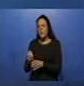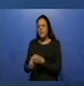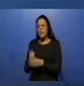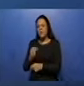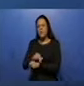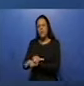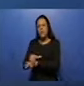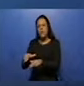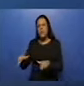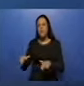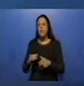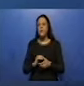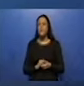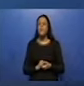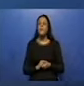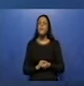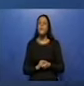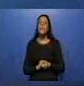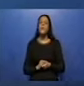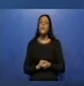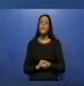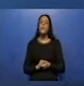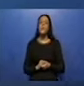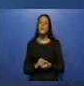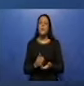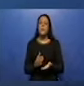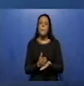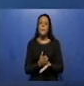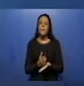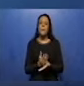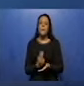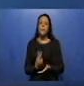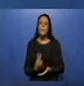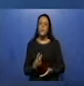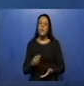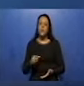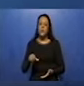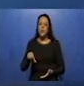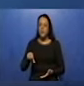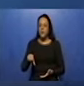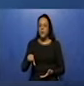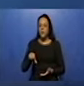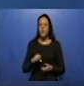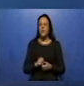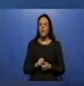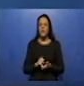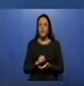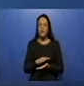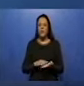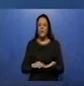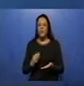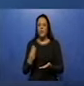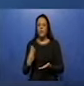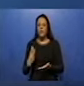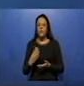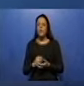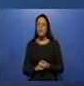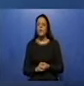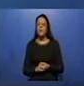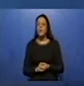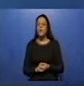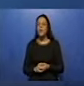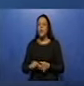Continuando aí na página 209, no exercício 3, vamos fazer a leitura do que se pede. As charges